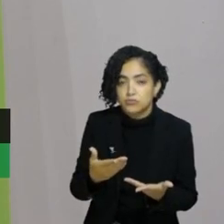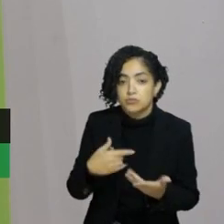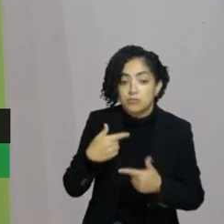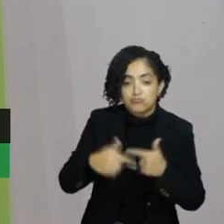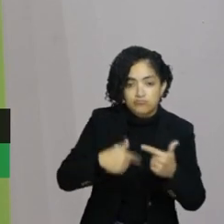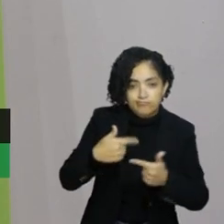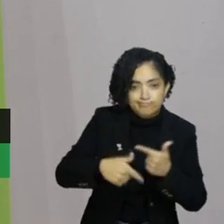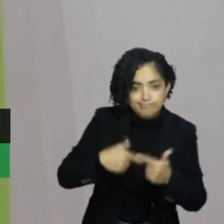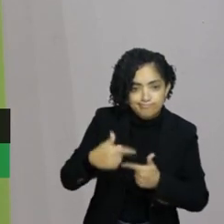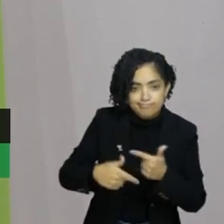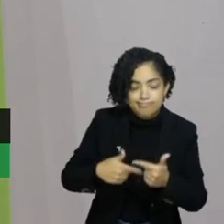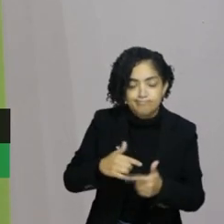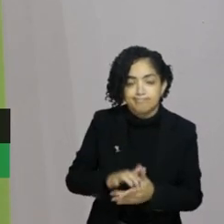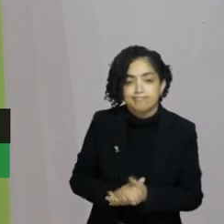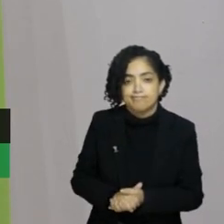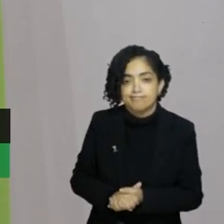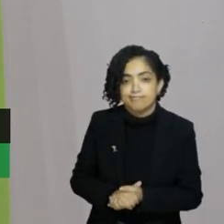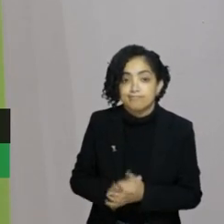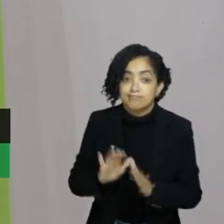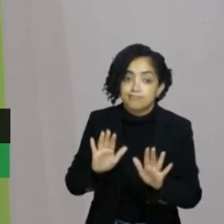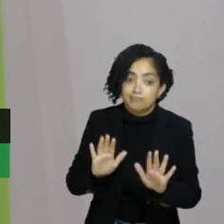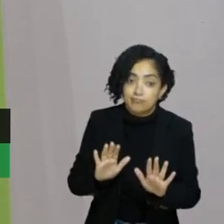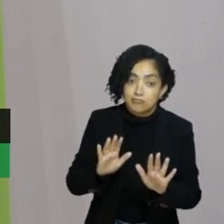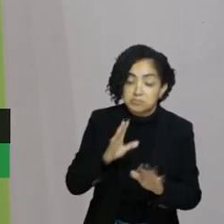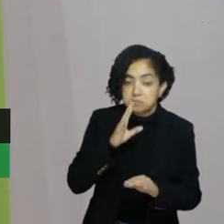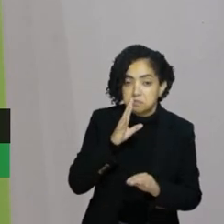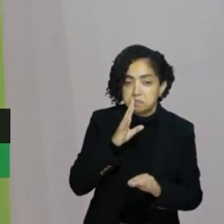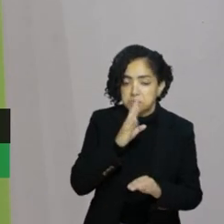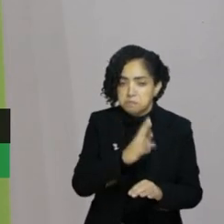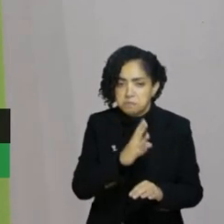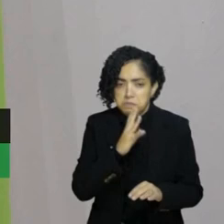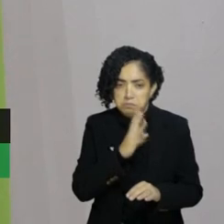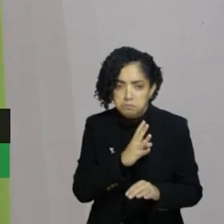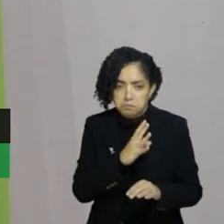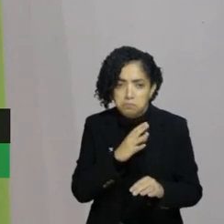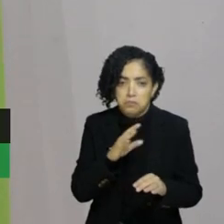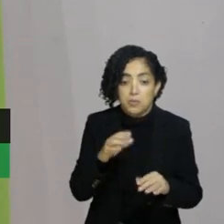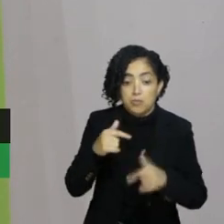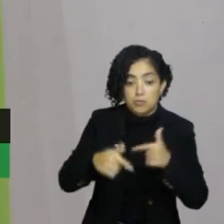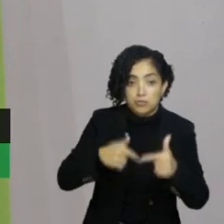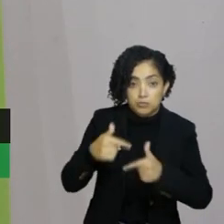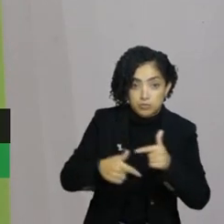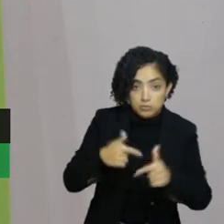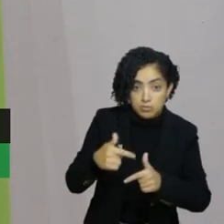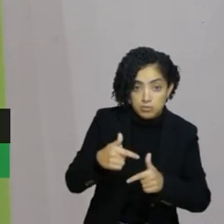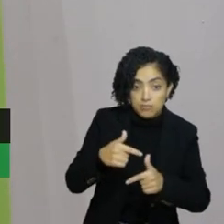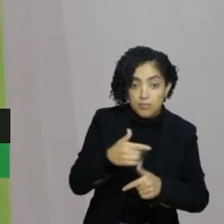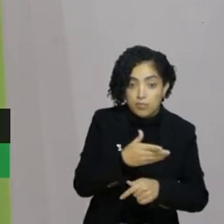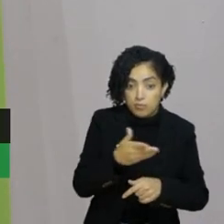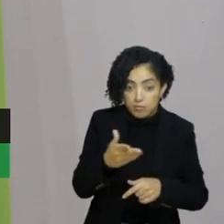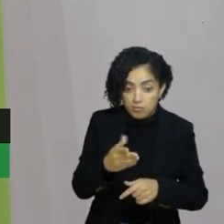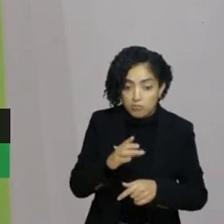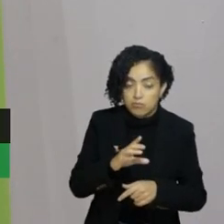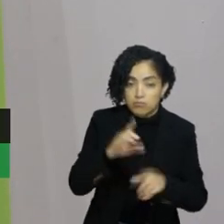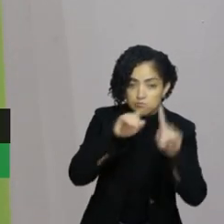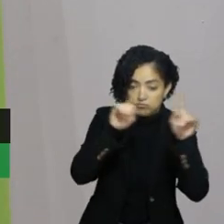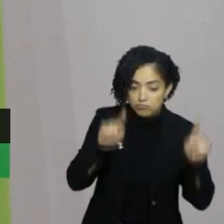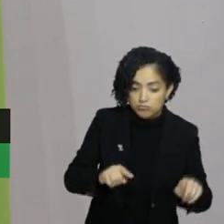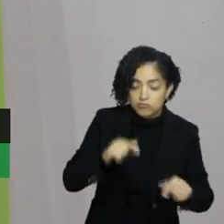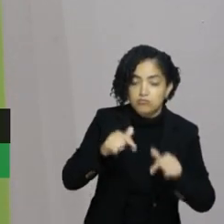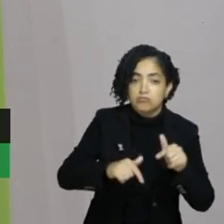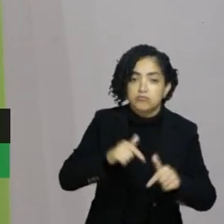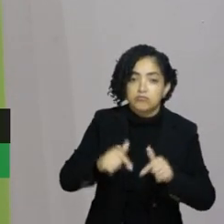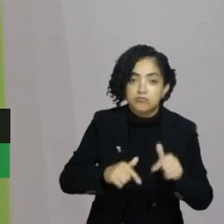serviços. Talvez quem critique o trabalho dos defensores, dos servidores